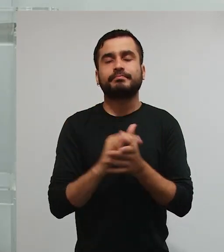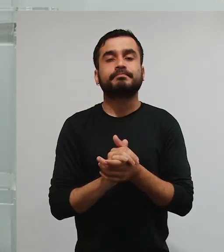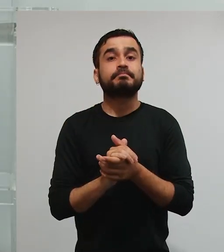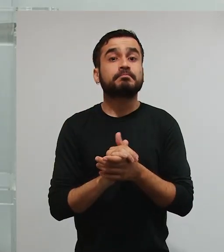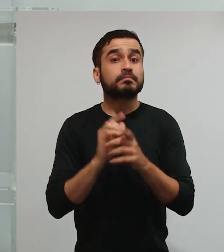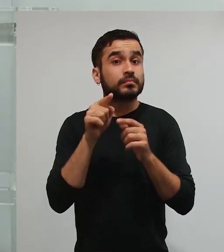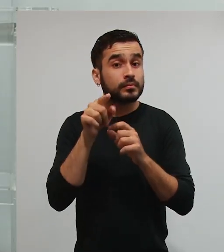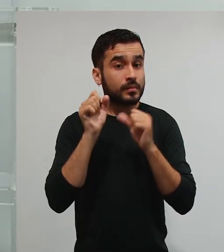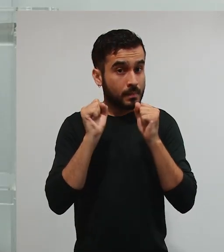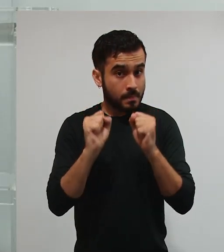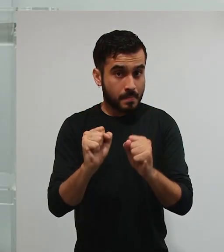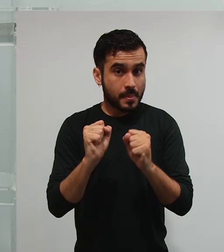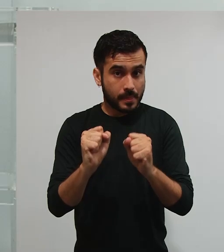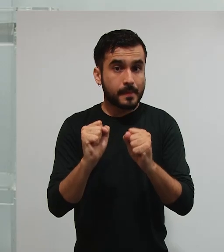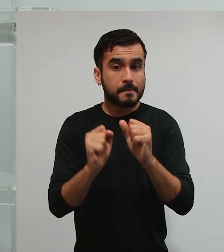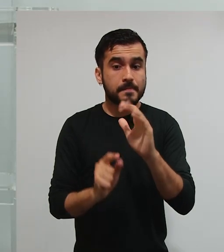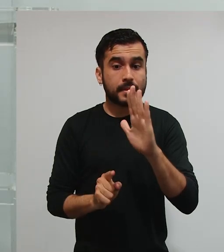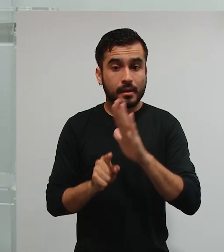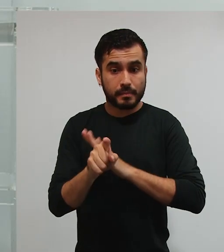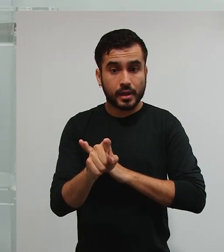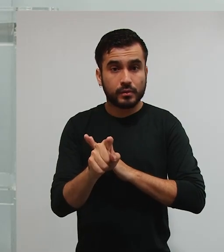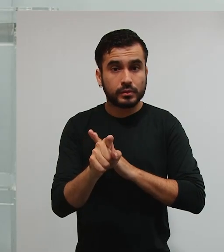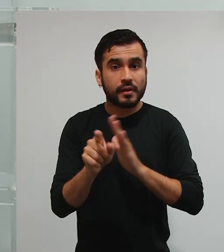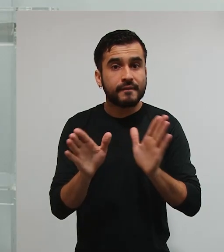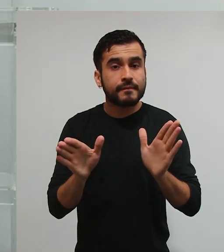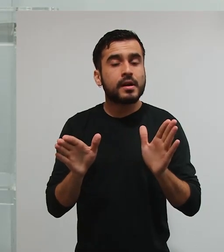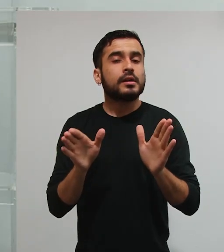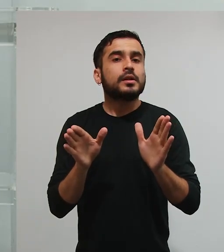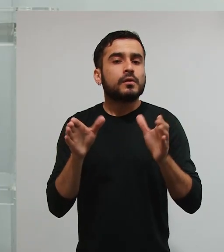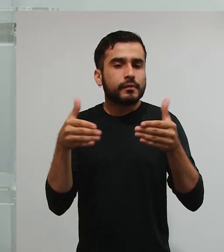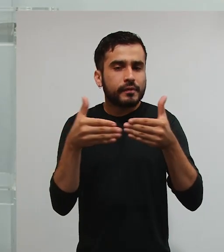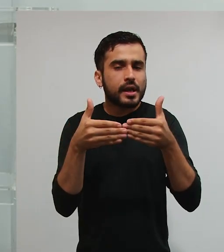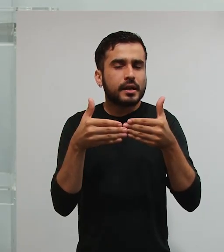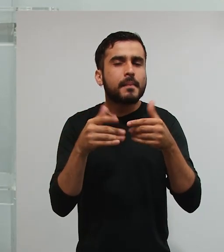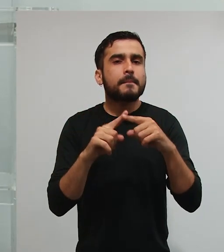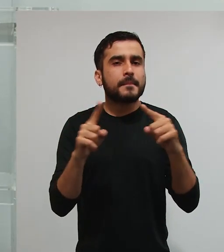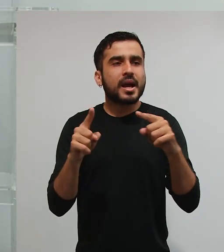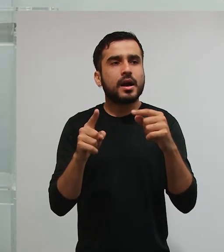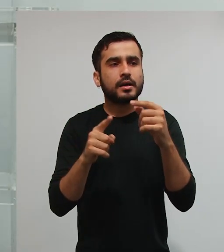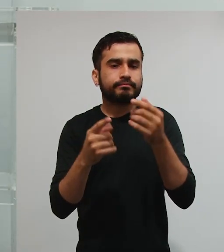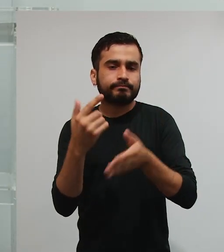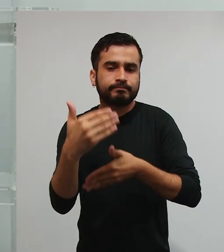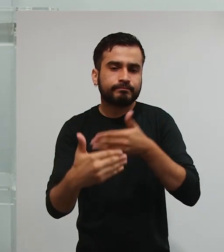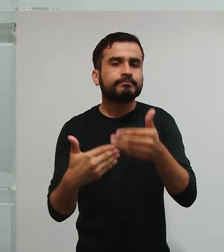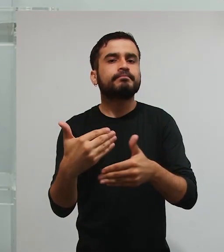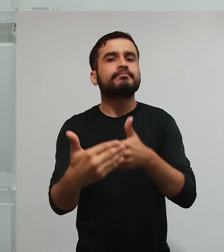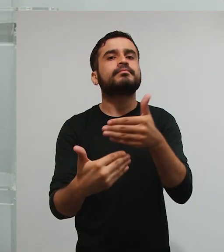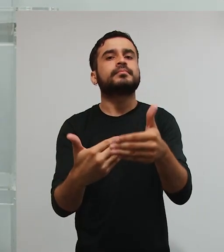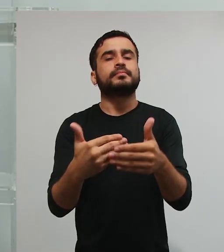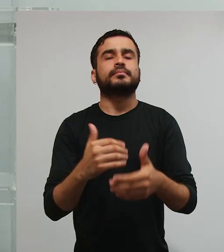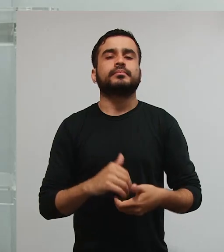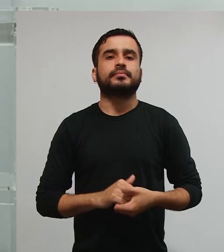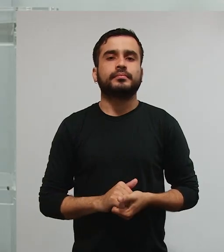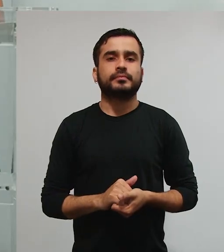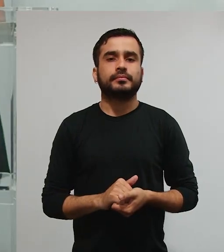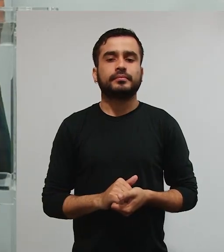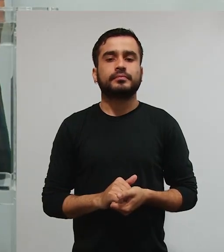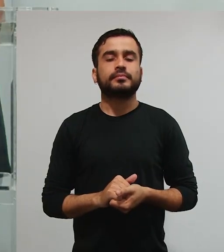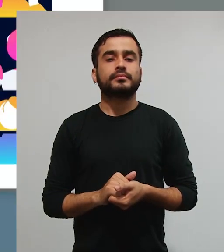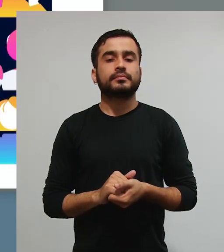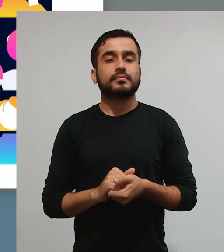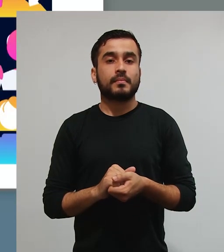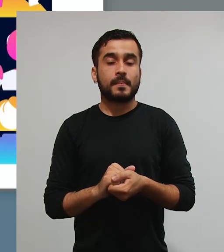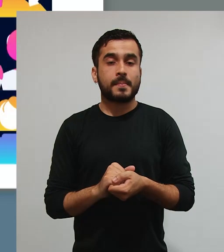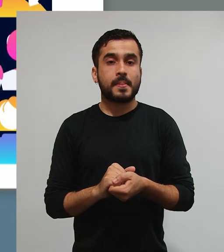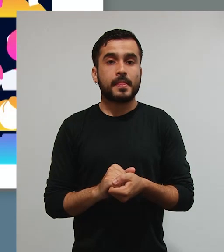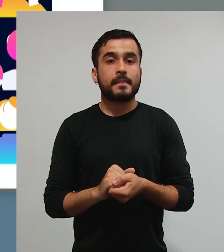Lembrando, você pode iniciar com uma pergunta talvez mais fechada, mas ter outras questões para mobilizar o diálogo. Tem